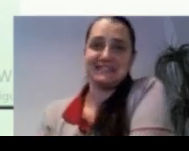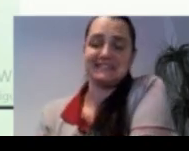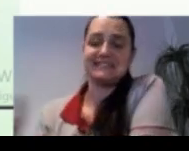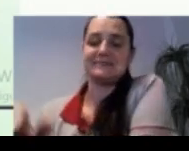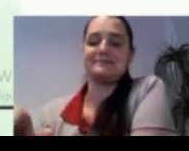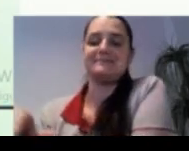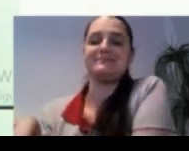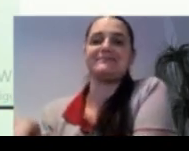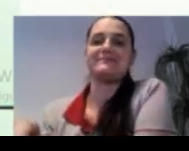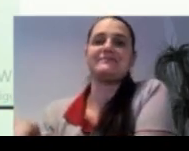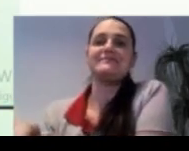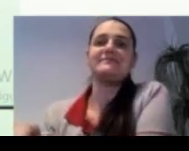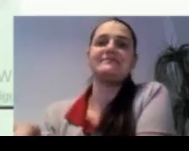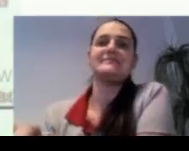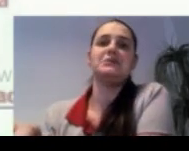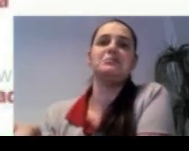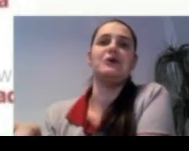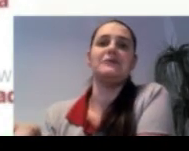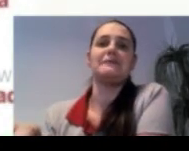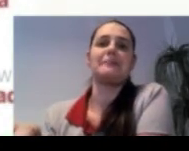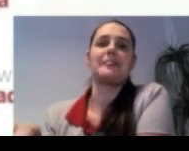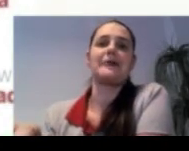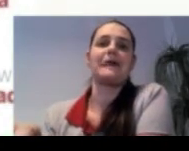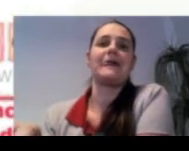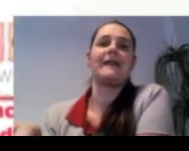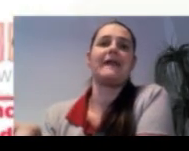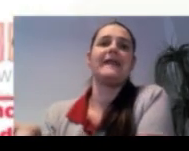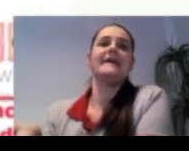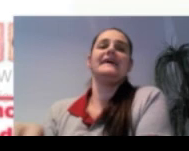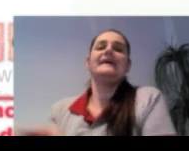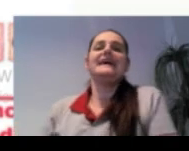das hemácias. Bom,